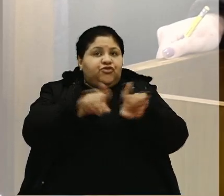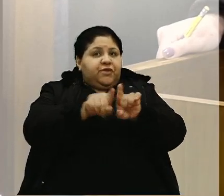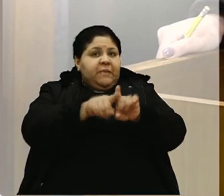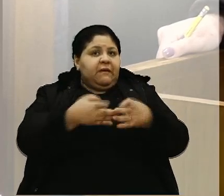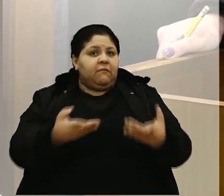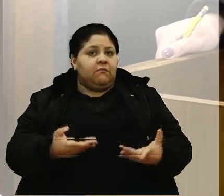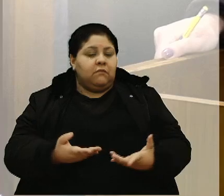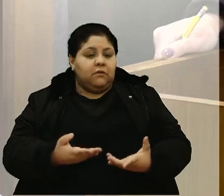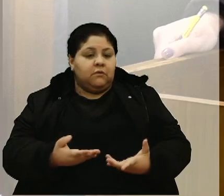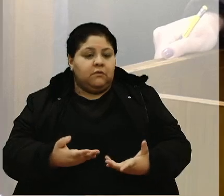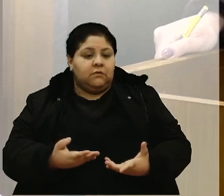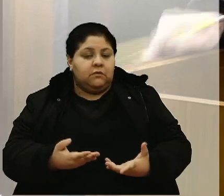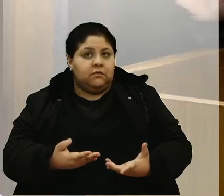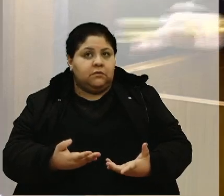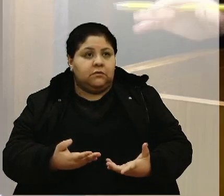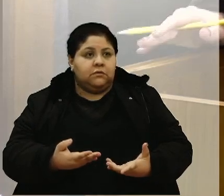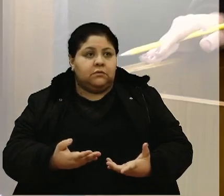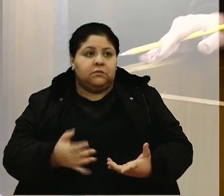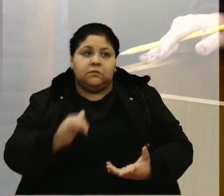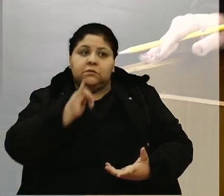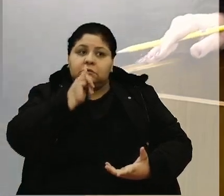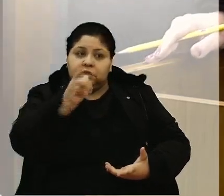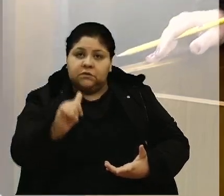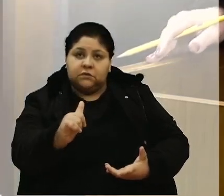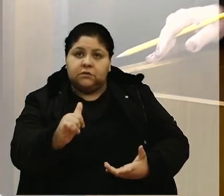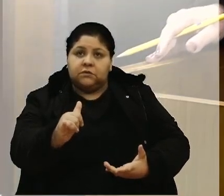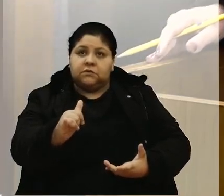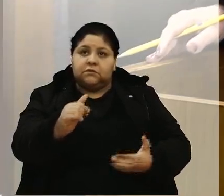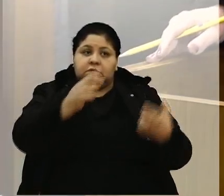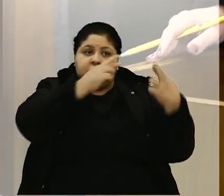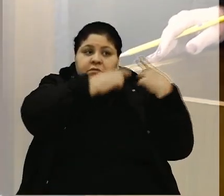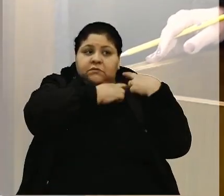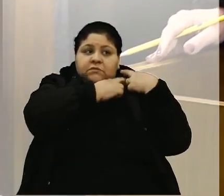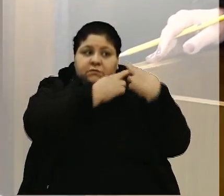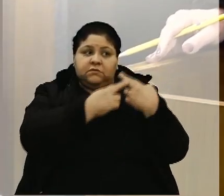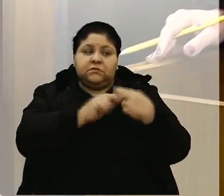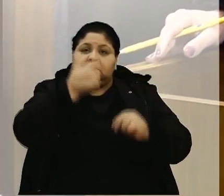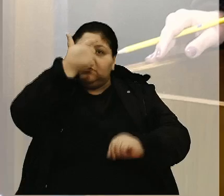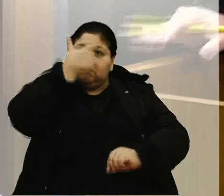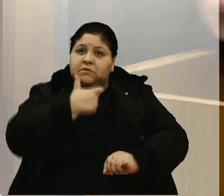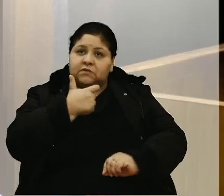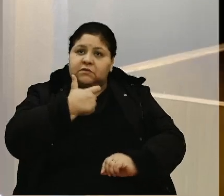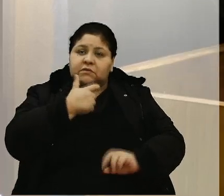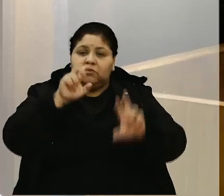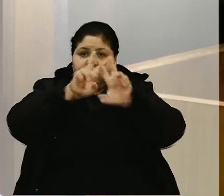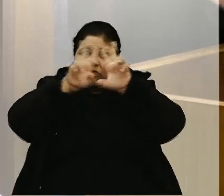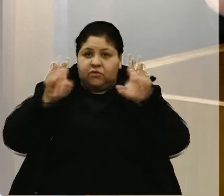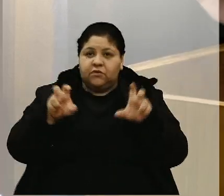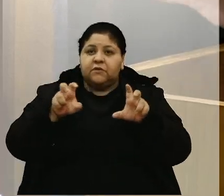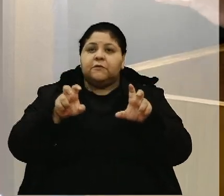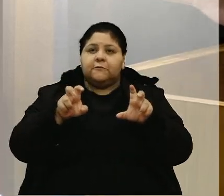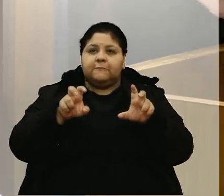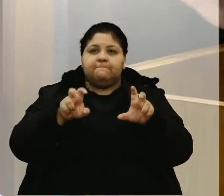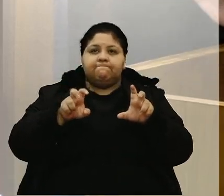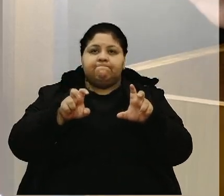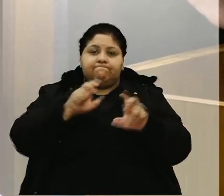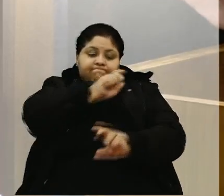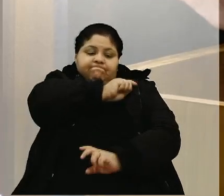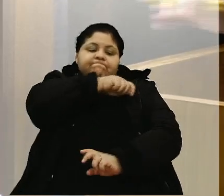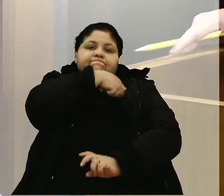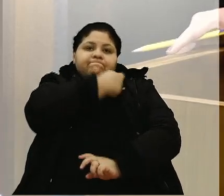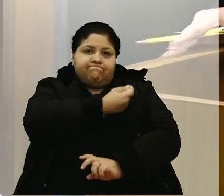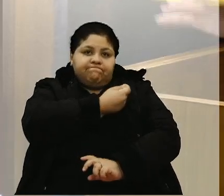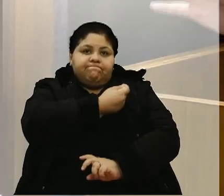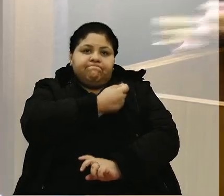parcelado. E aí, quando a gente fala ainda de responsabilidade, eu acho que é um assunto, né, o assunto fiscal é algo que